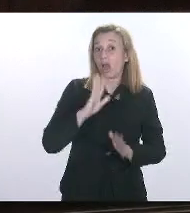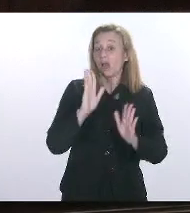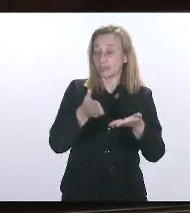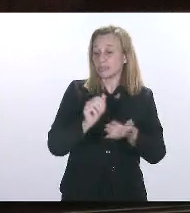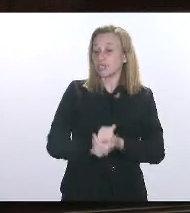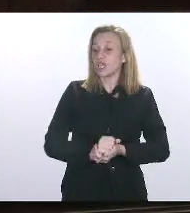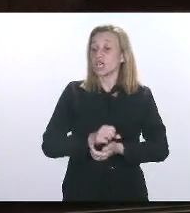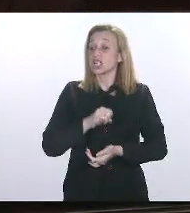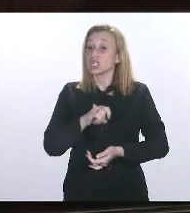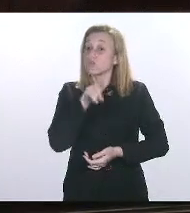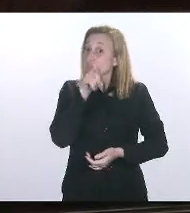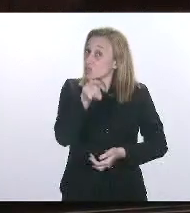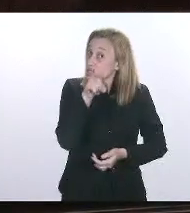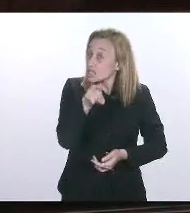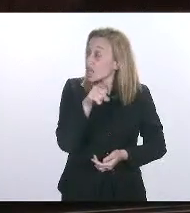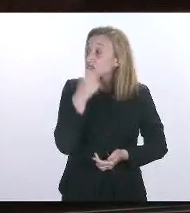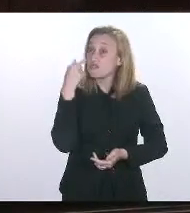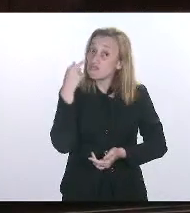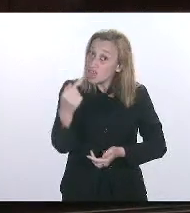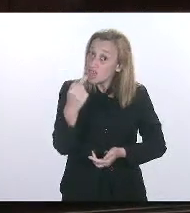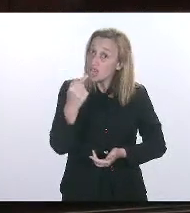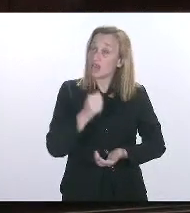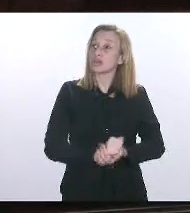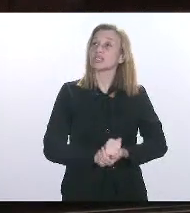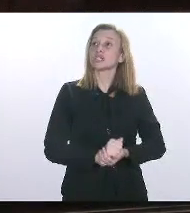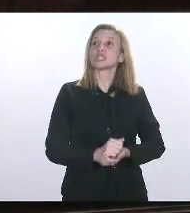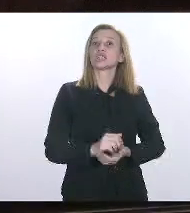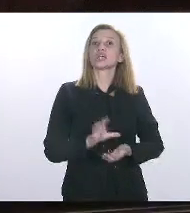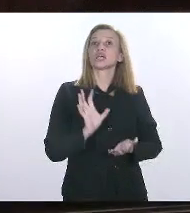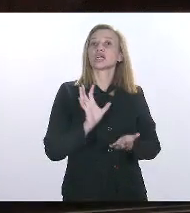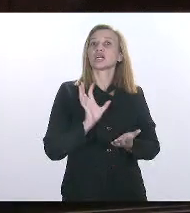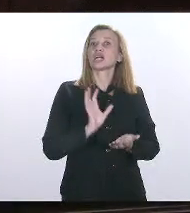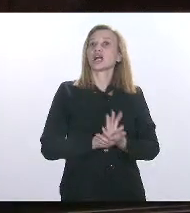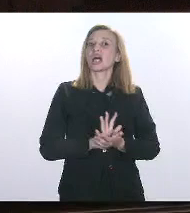você vê a rede